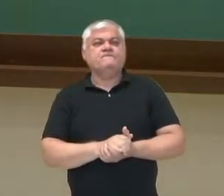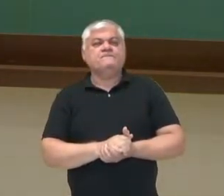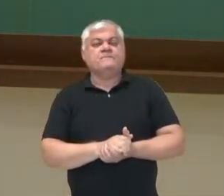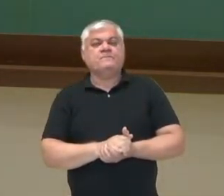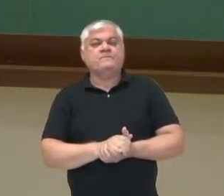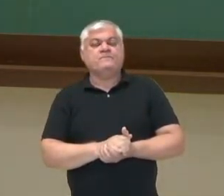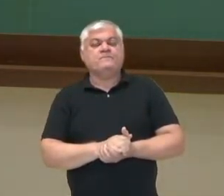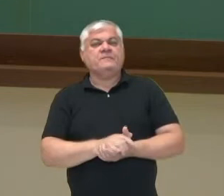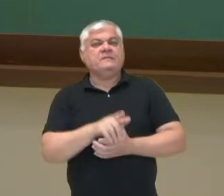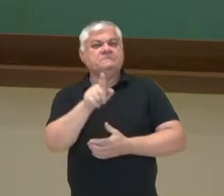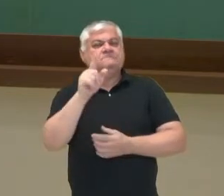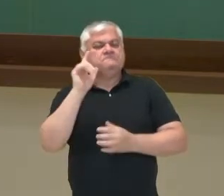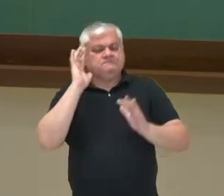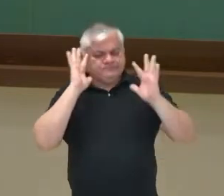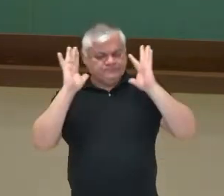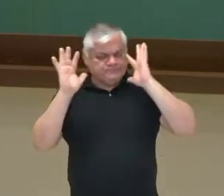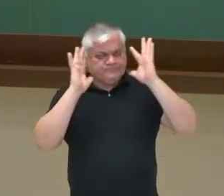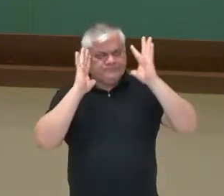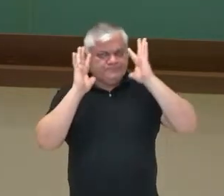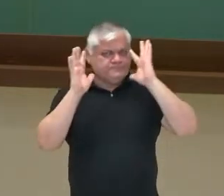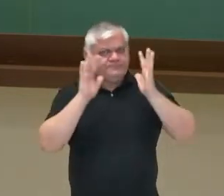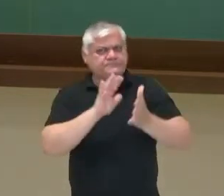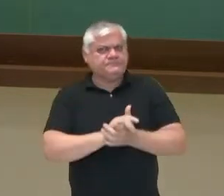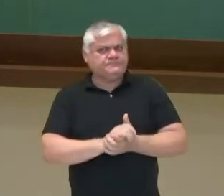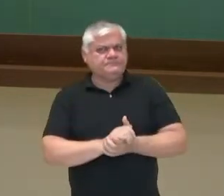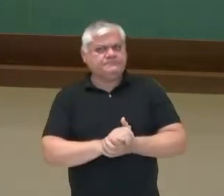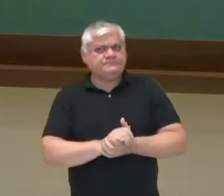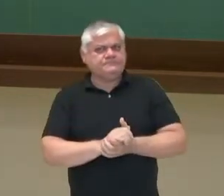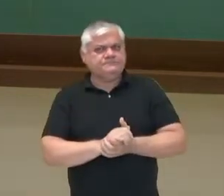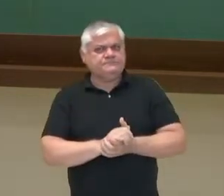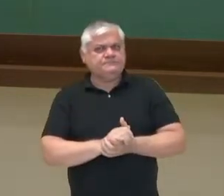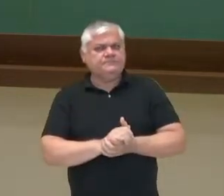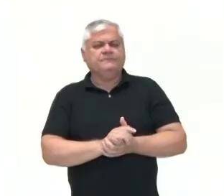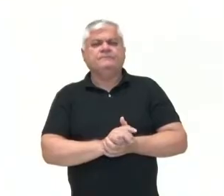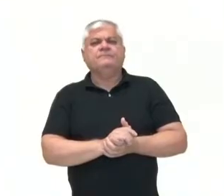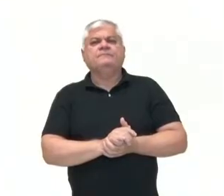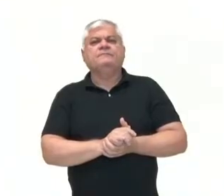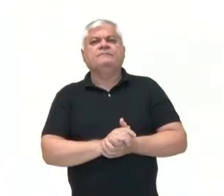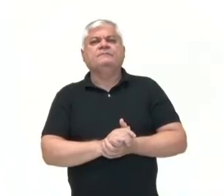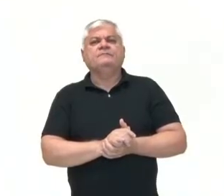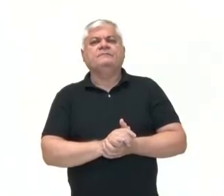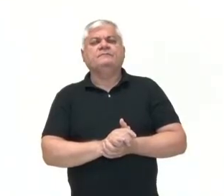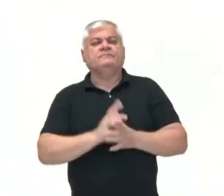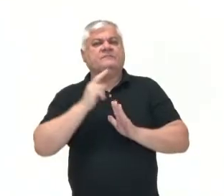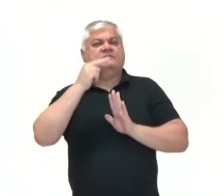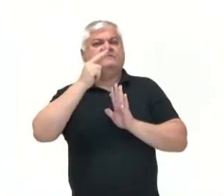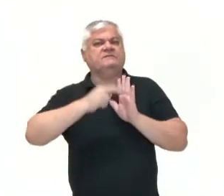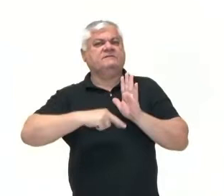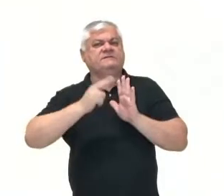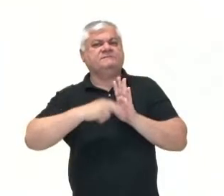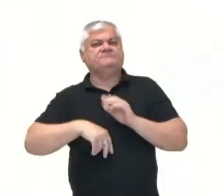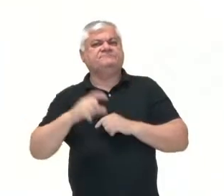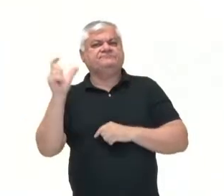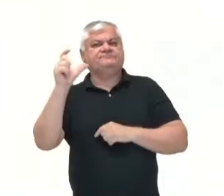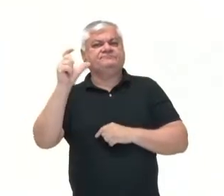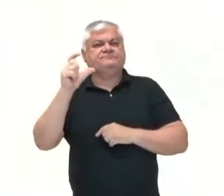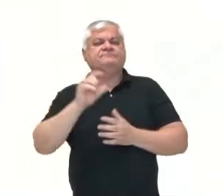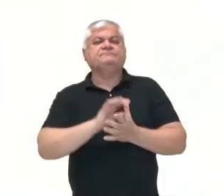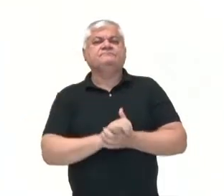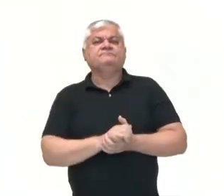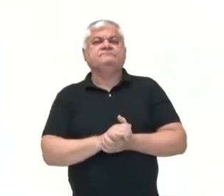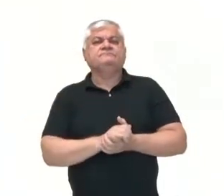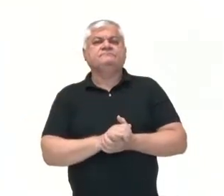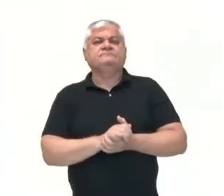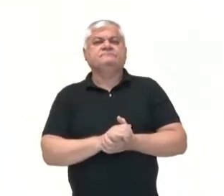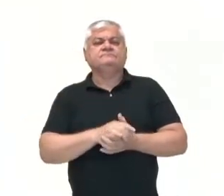Agora vamos pensar um pouquinho aqui juntos, né? Vamos lá, vou ler aqui o trecho para vocês. Eu sou